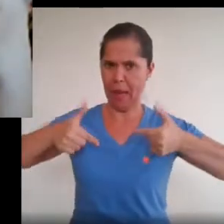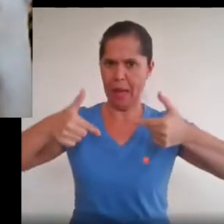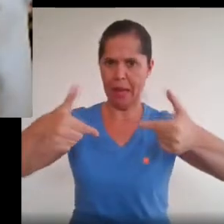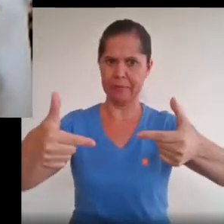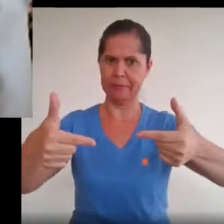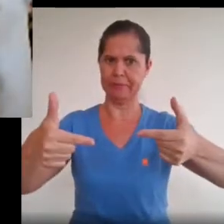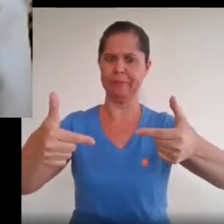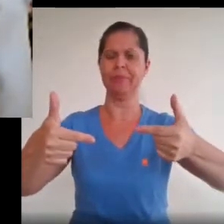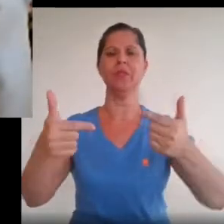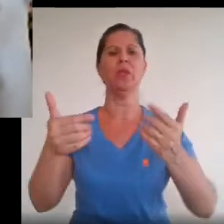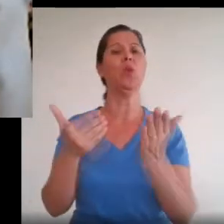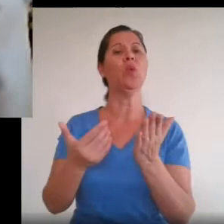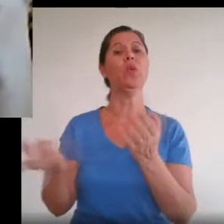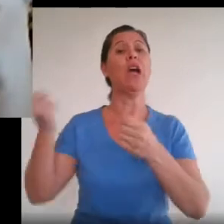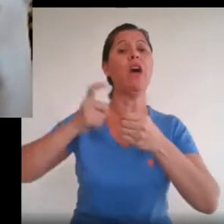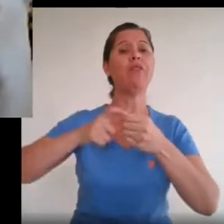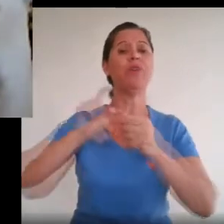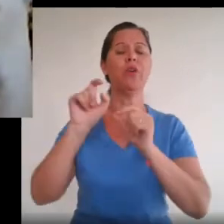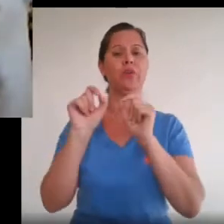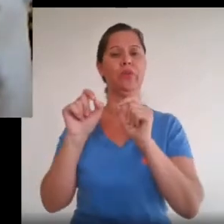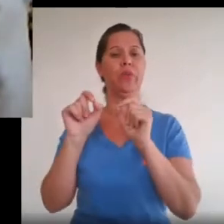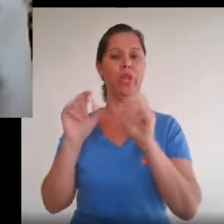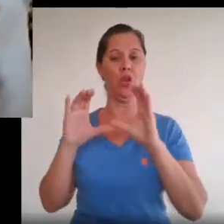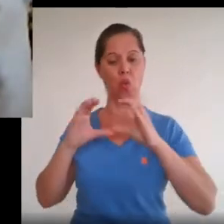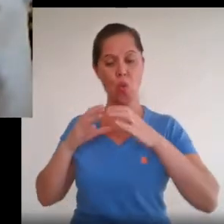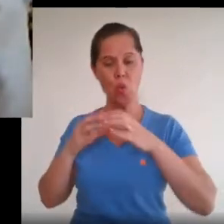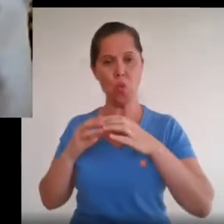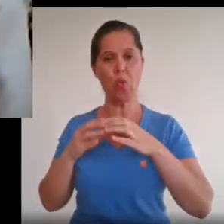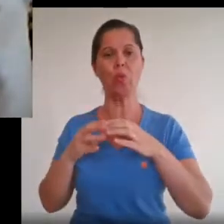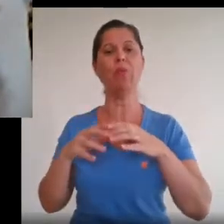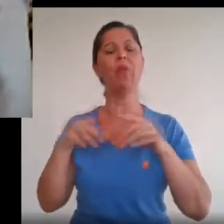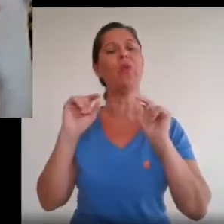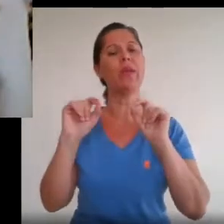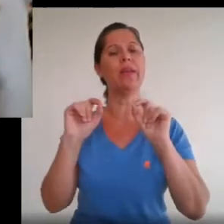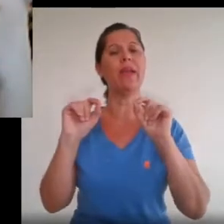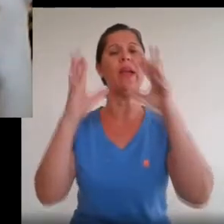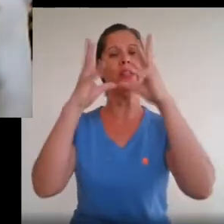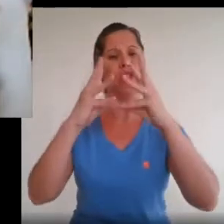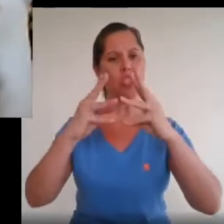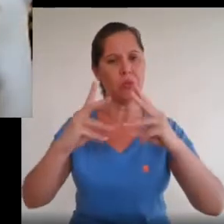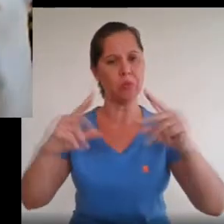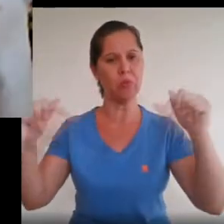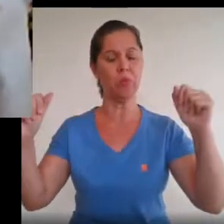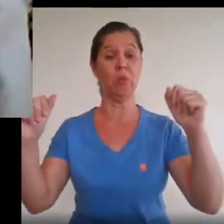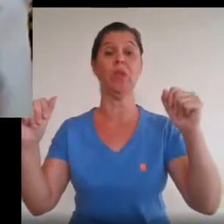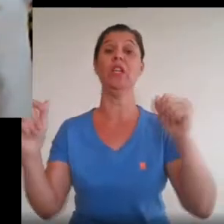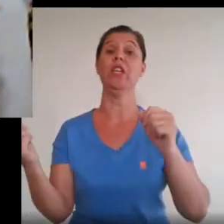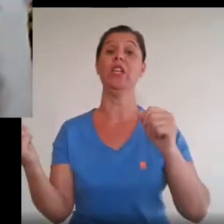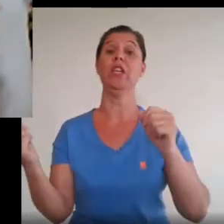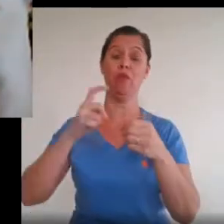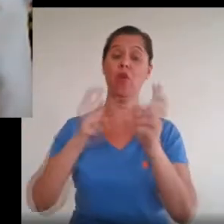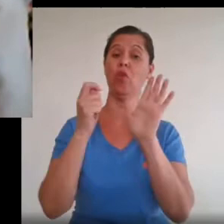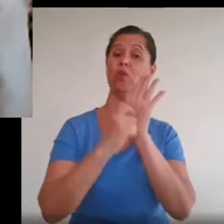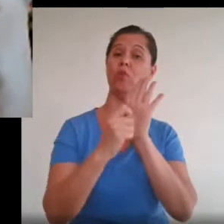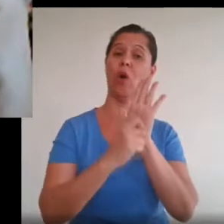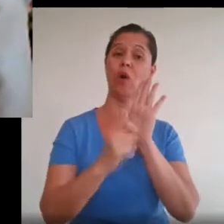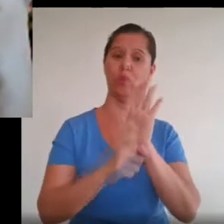primeiro momento foi justamente da gente desmistificar, e aí eu volto no Martim